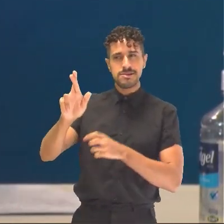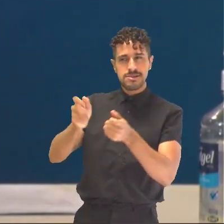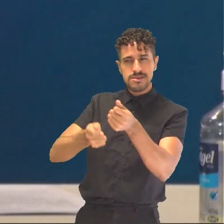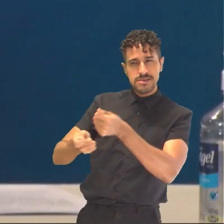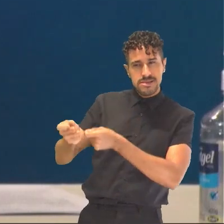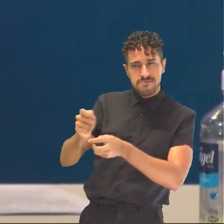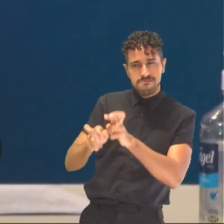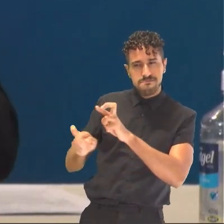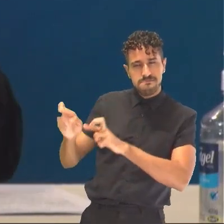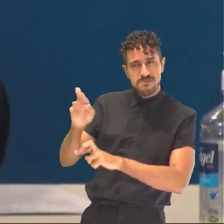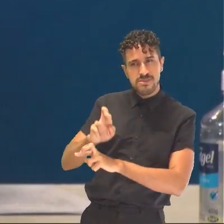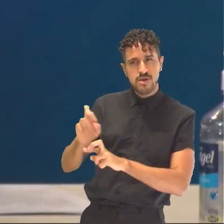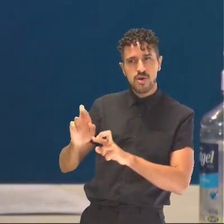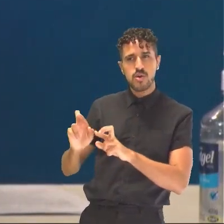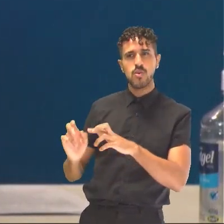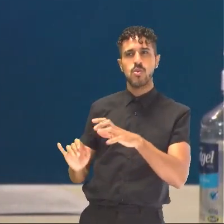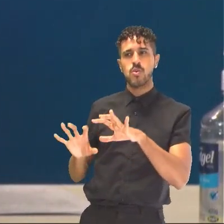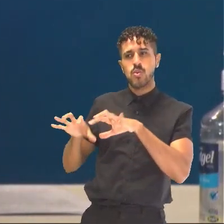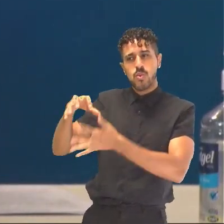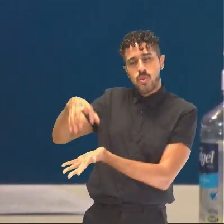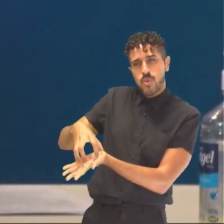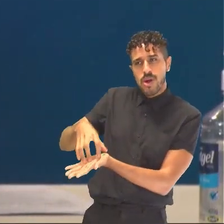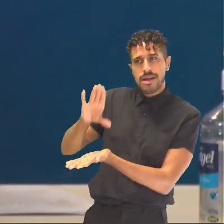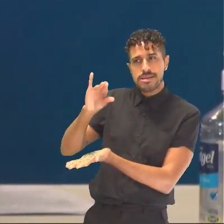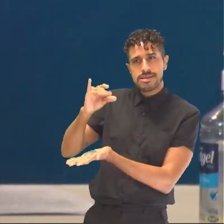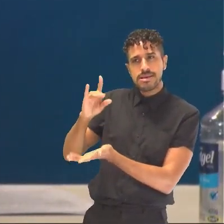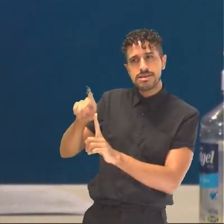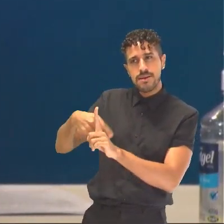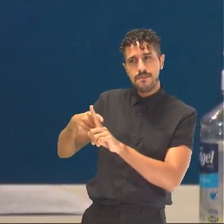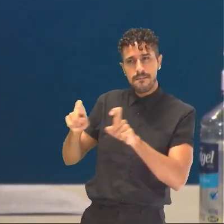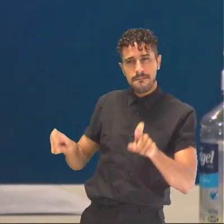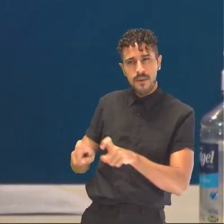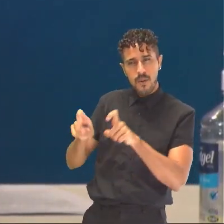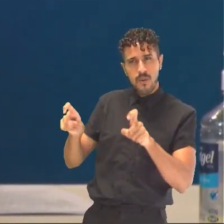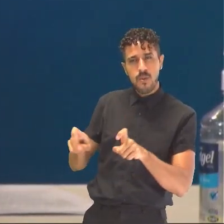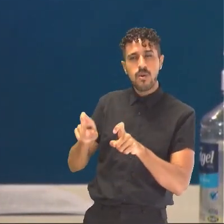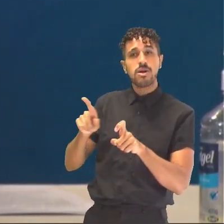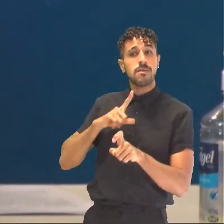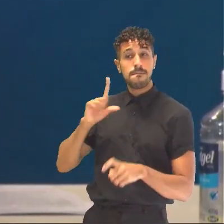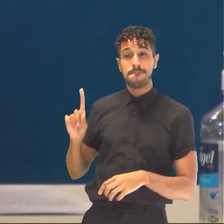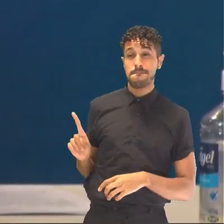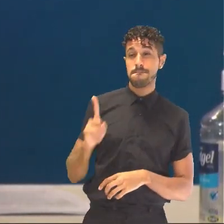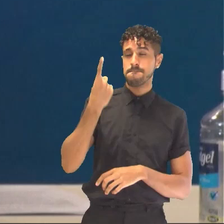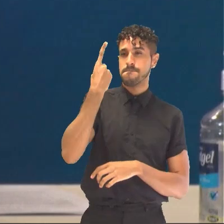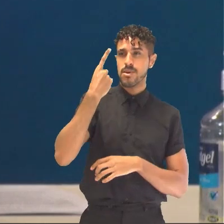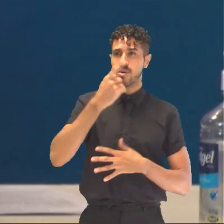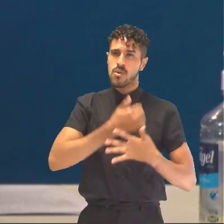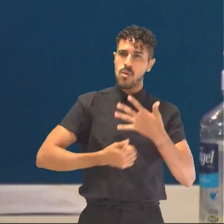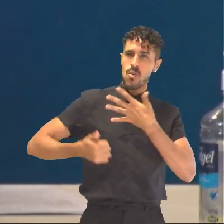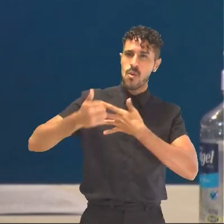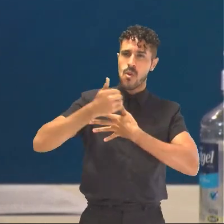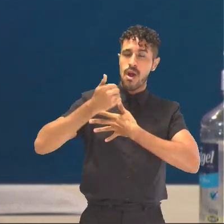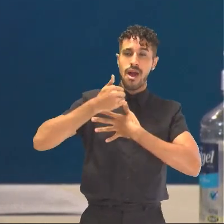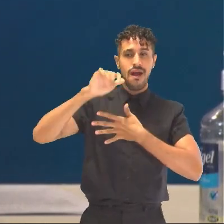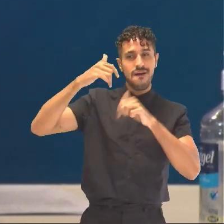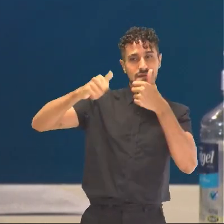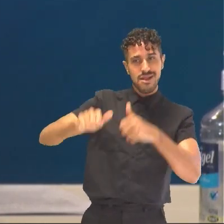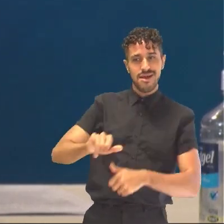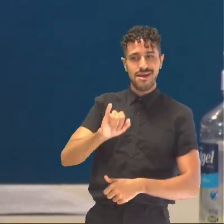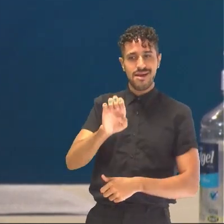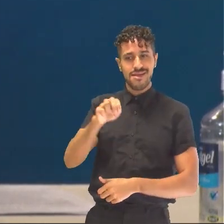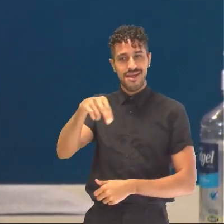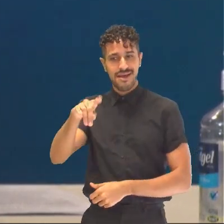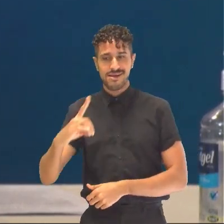do Departamento de da Divisão de Ciência e da Computação, teve o primeiro lugar na avaliação do ENAD